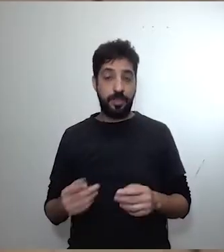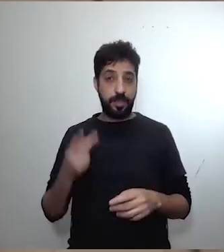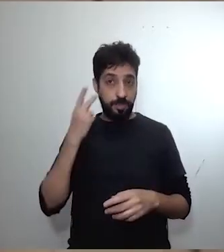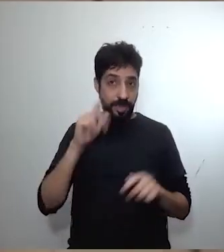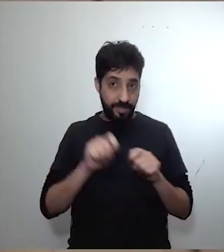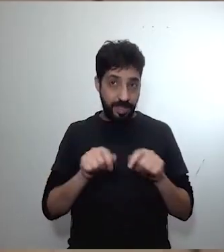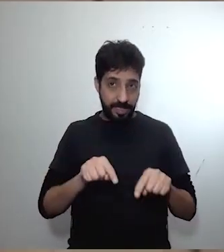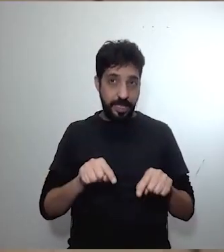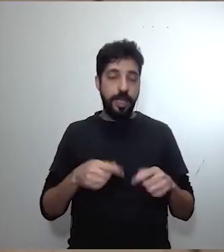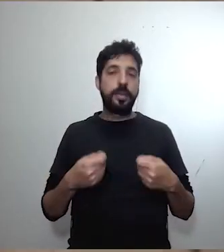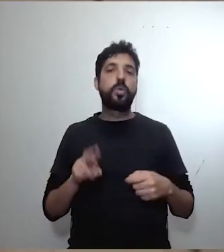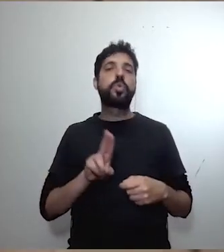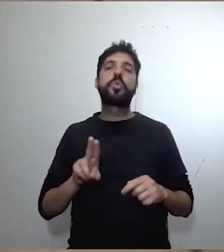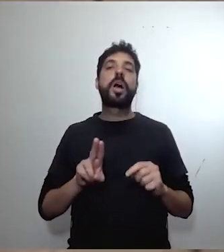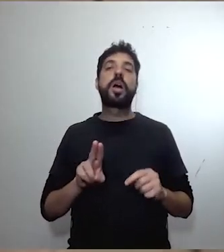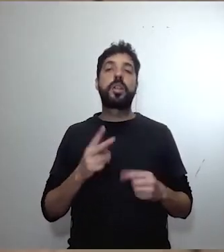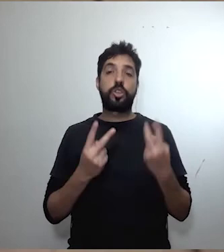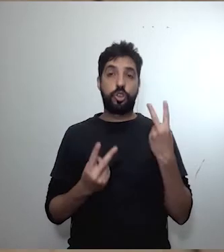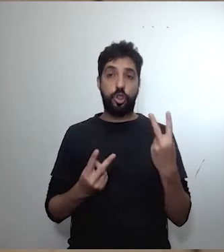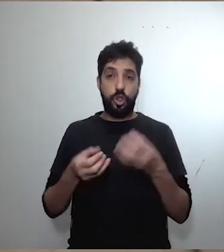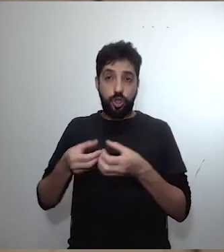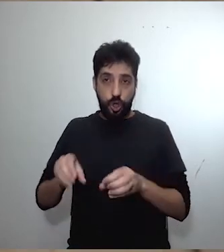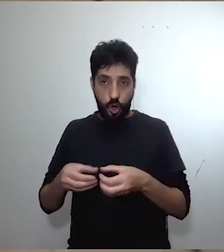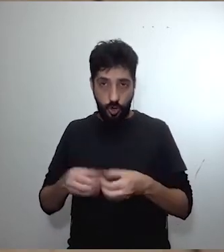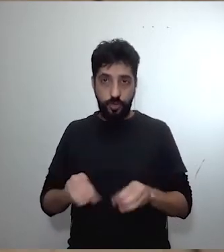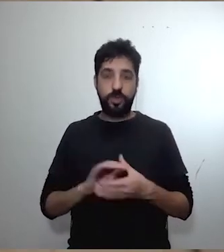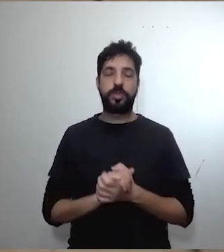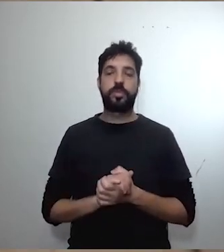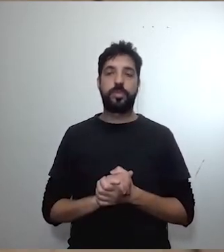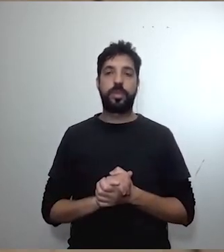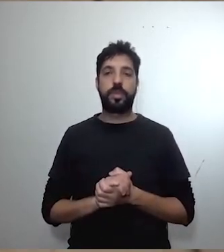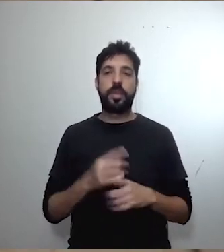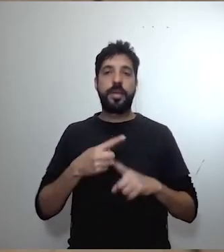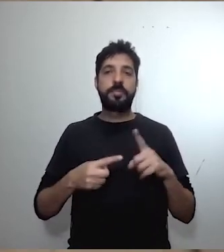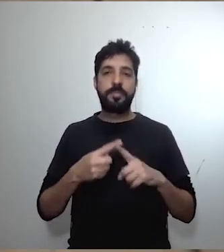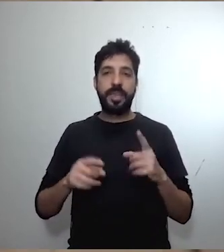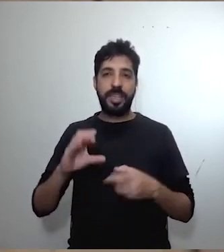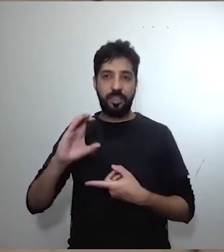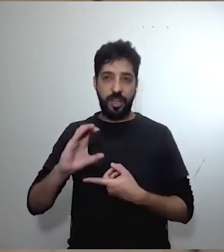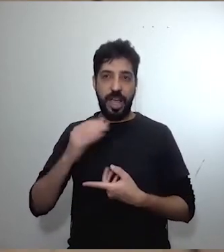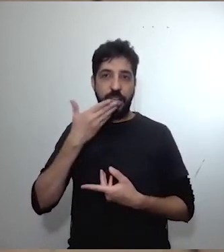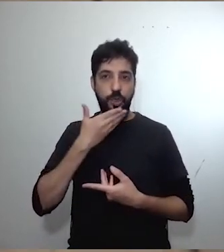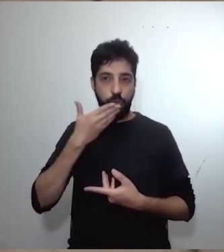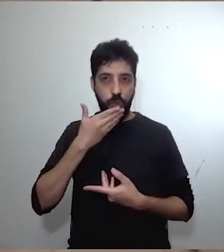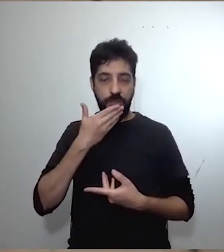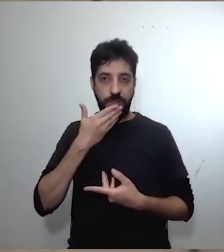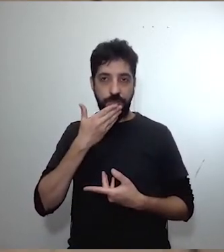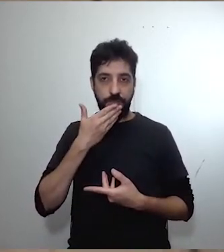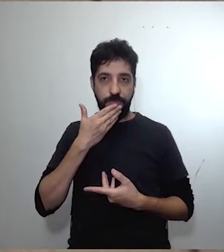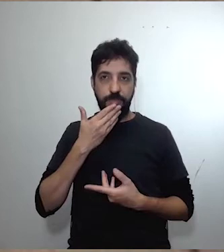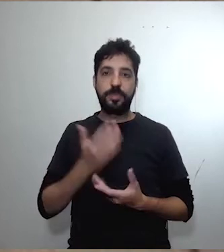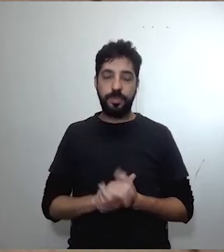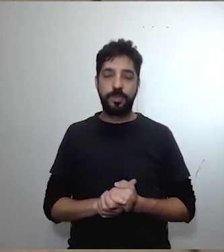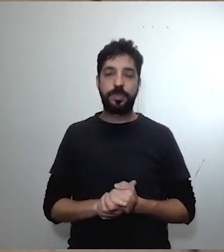fazer o nosso biscoitinho, a gente vai usar 2 ovos inteiros, meia xícara de açúcar, pode ser o cristal